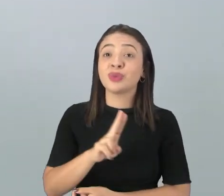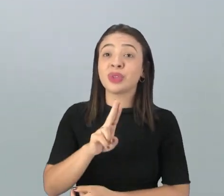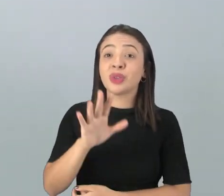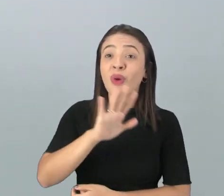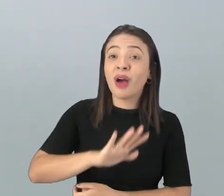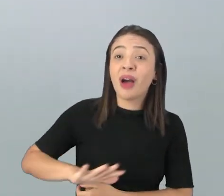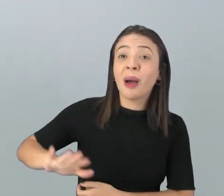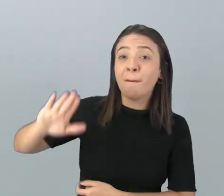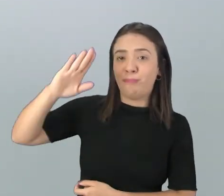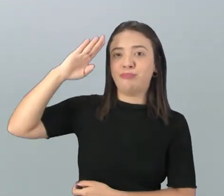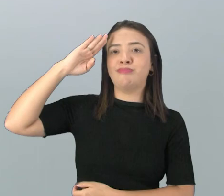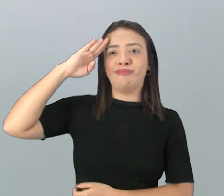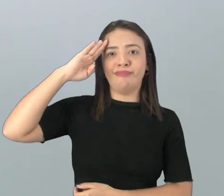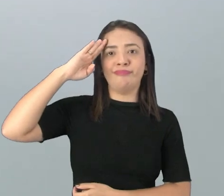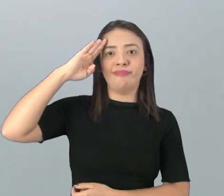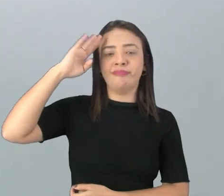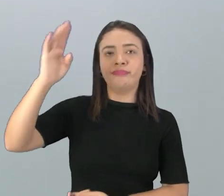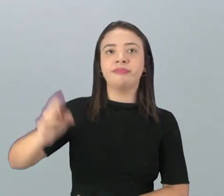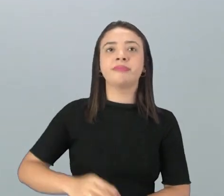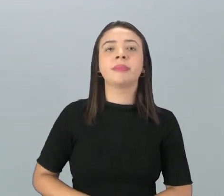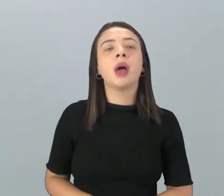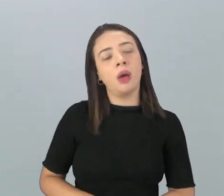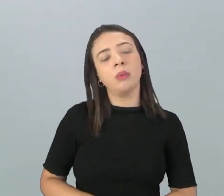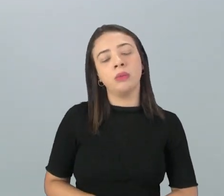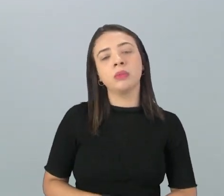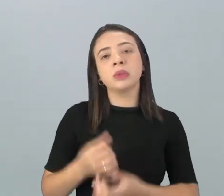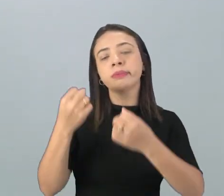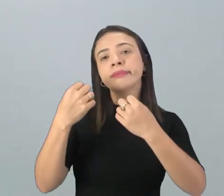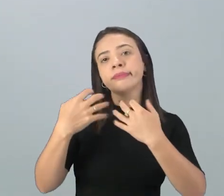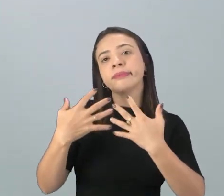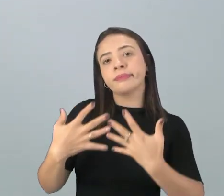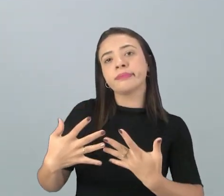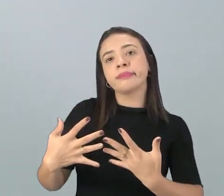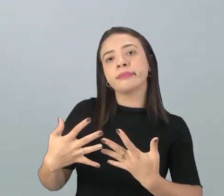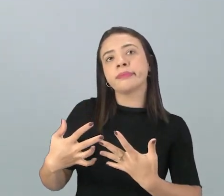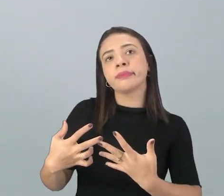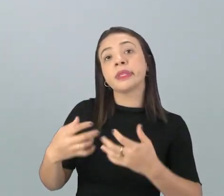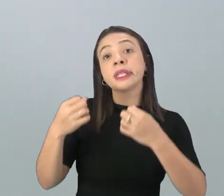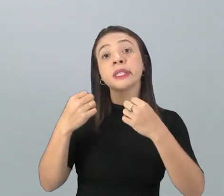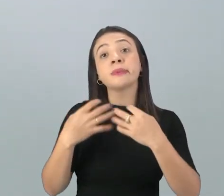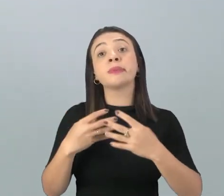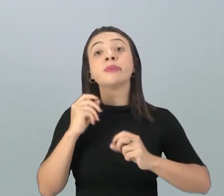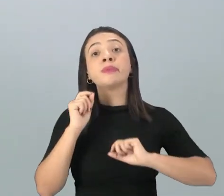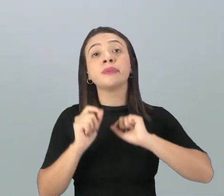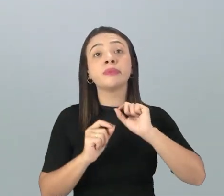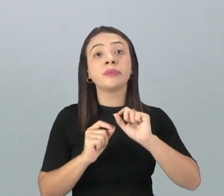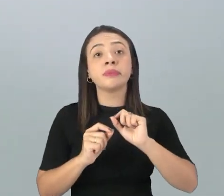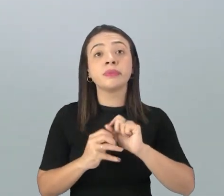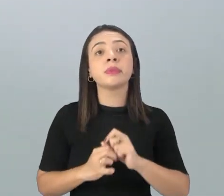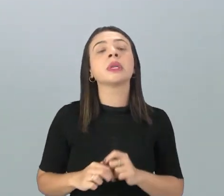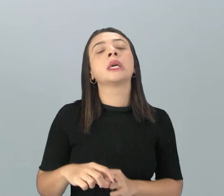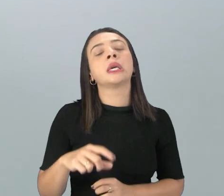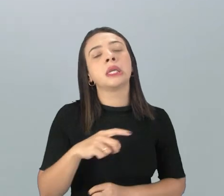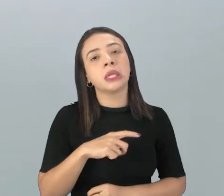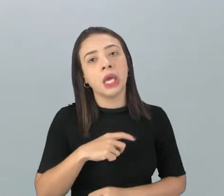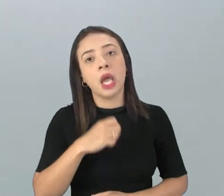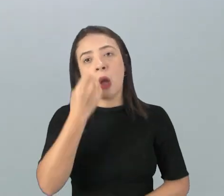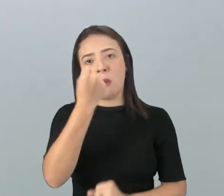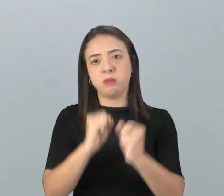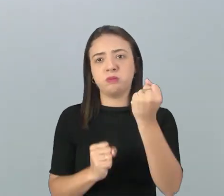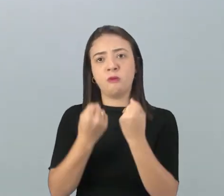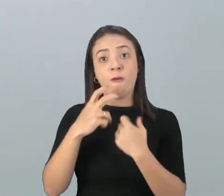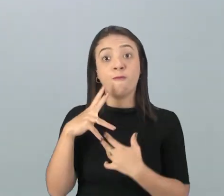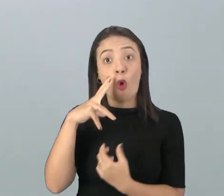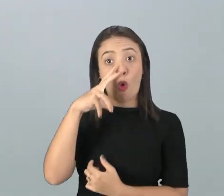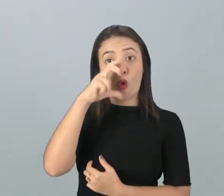regiões militarizadas. Então essa é uma das explicações, porque essa parte é mais... existe um adensamento da indústria e